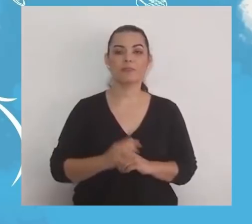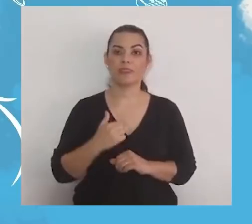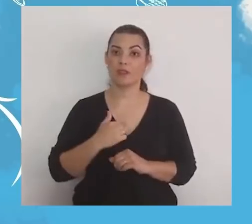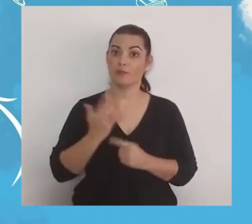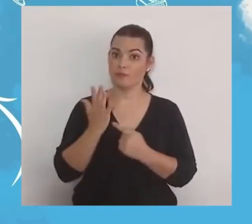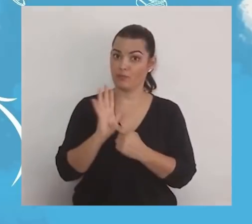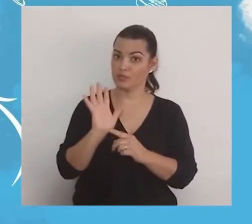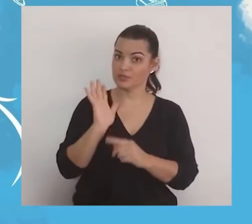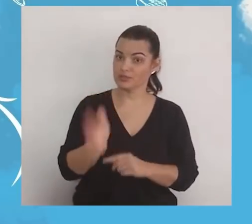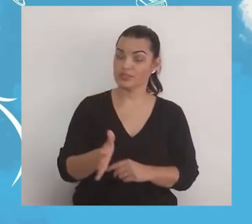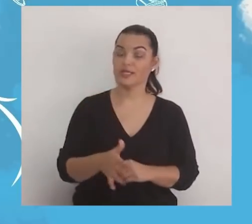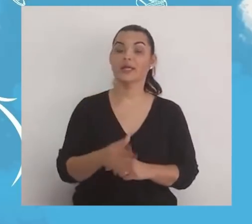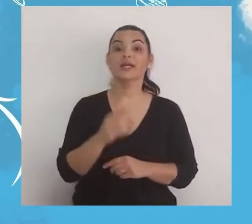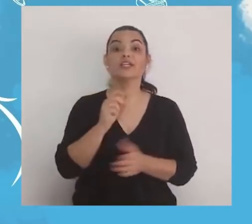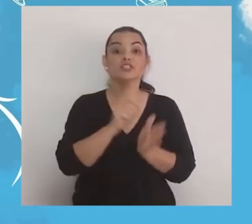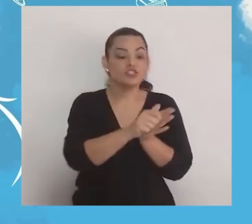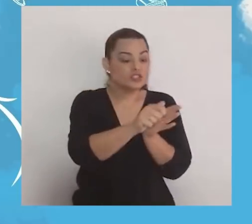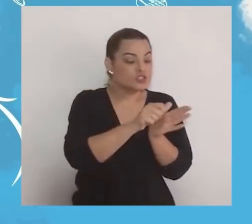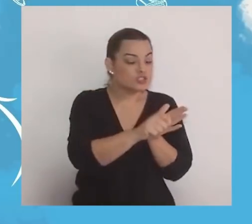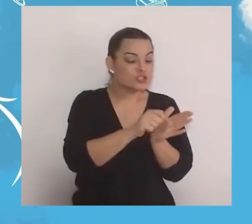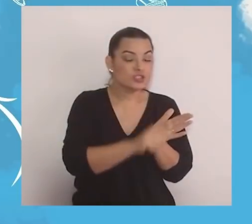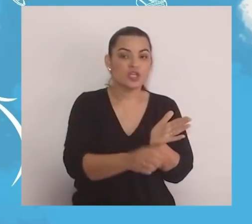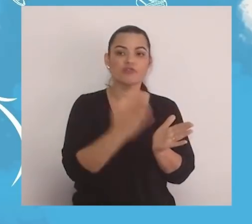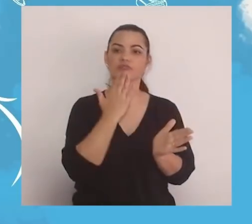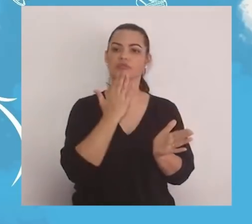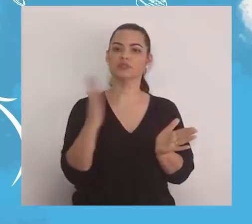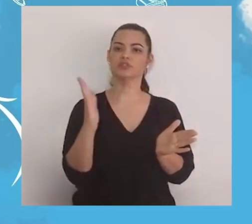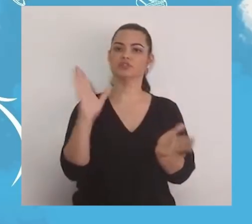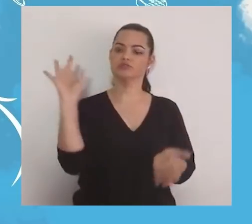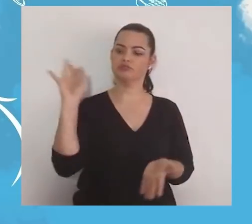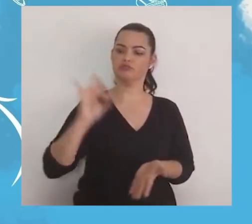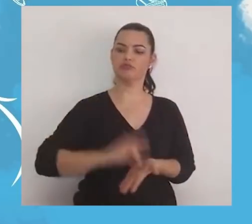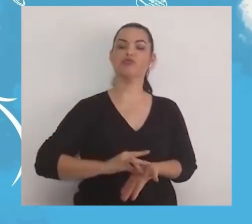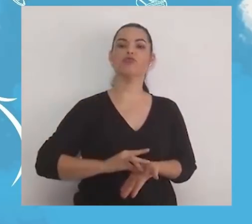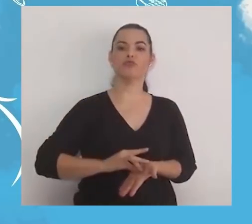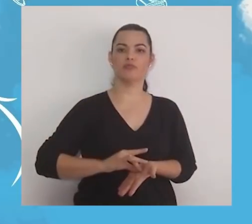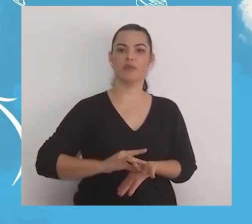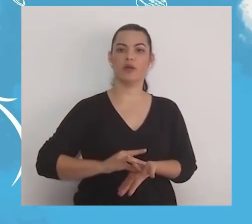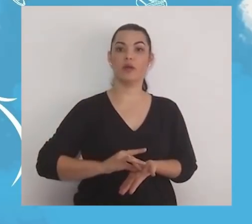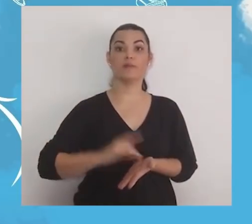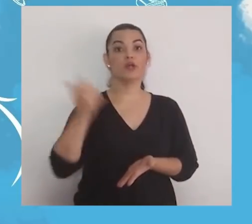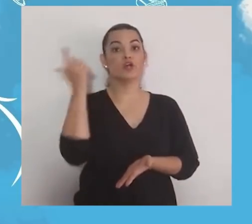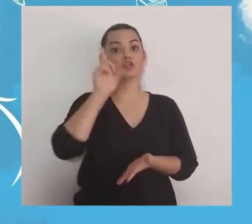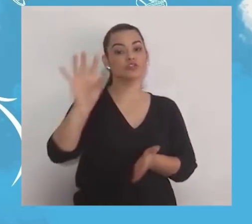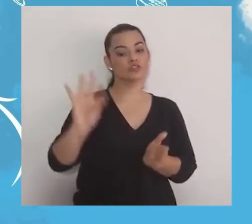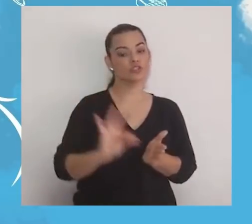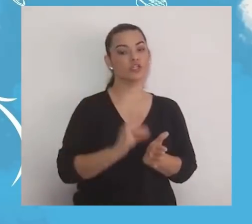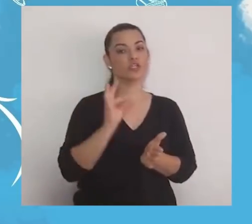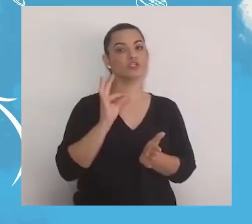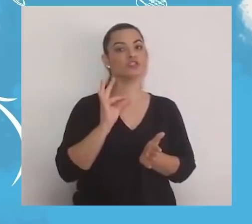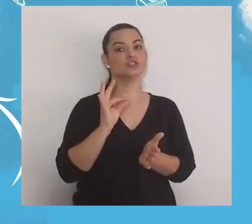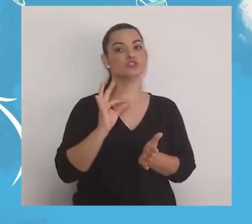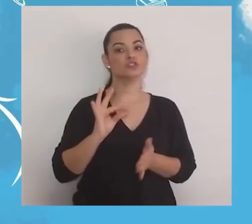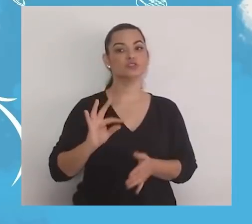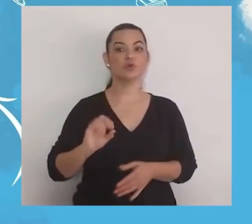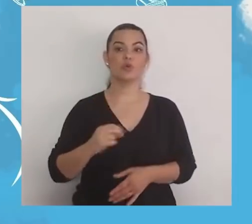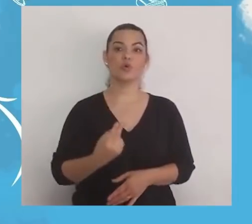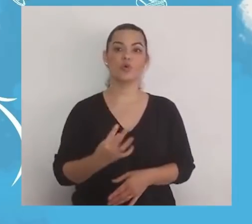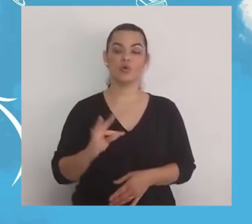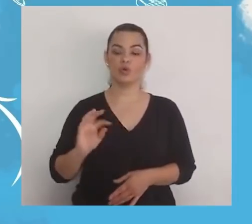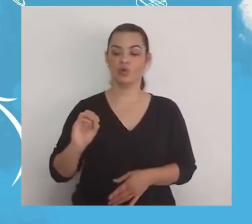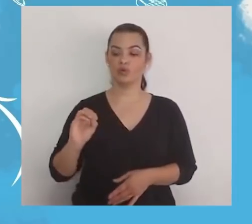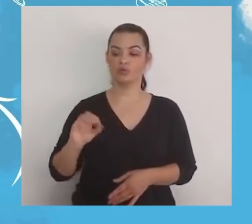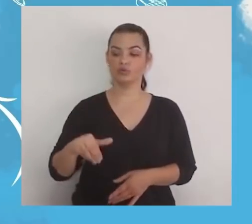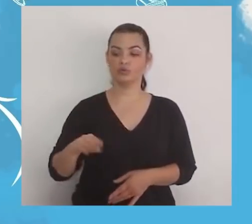que realmente aquilo precisa ser considerado patrimônio. Tá bom? Então, olha a nossa